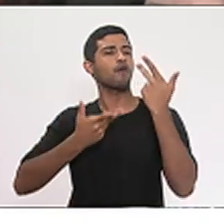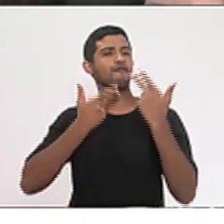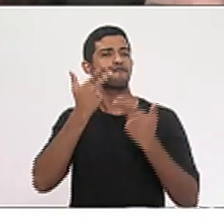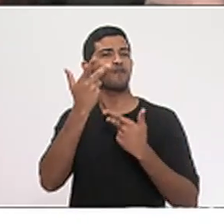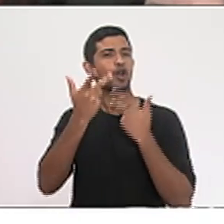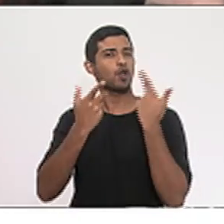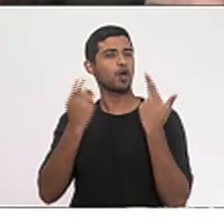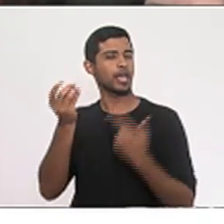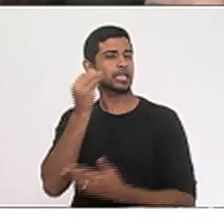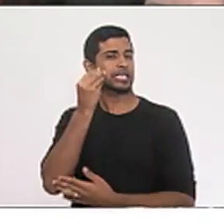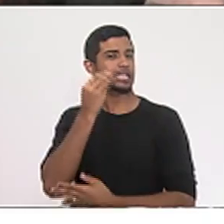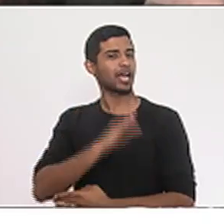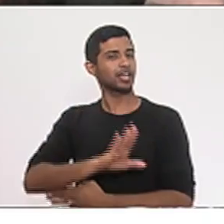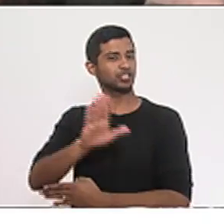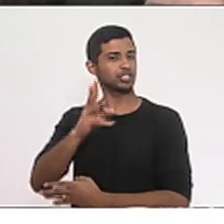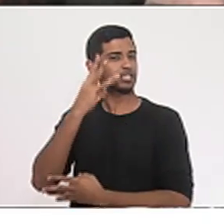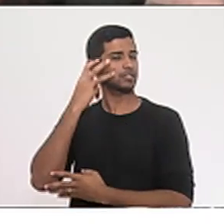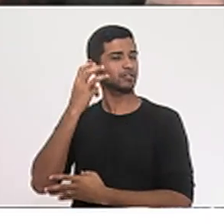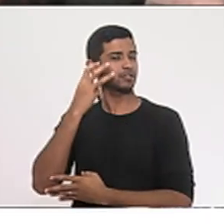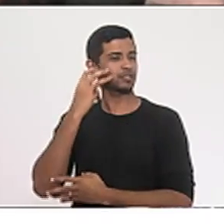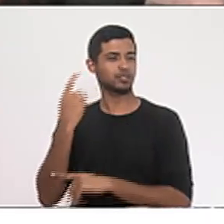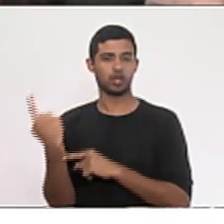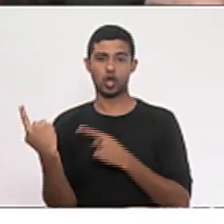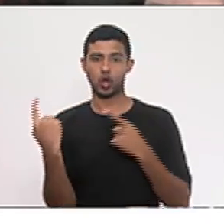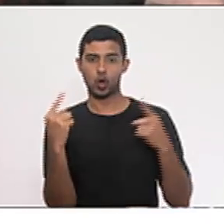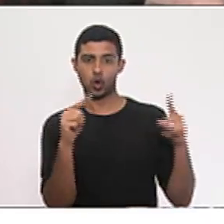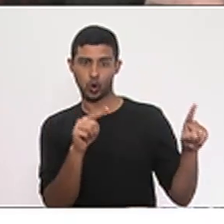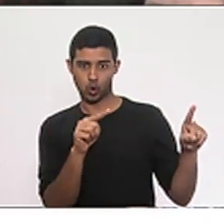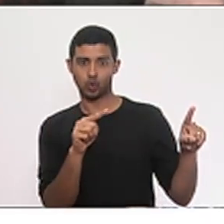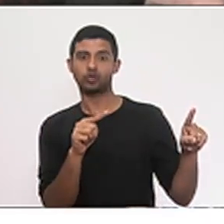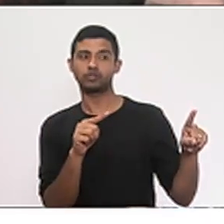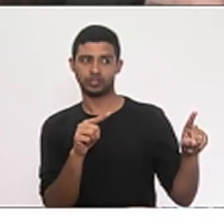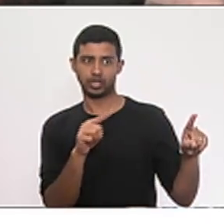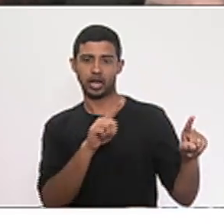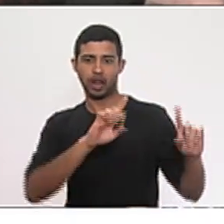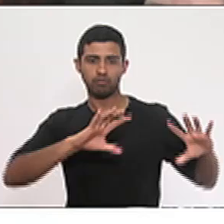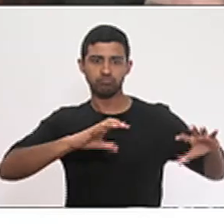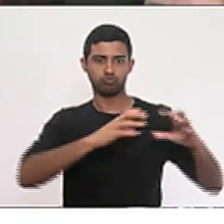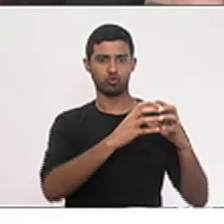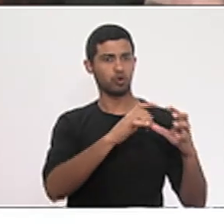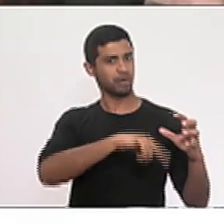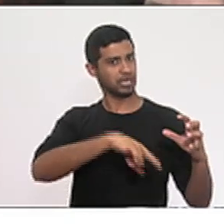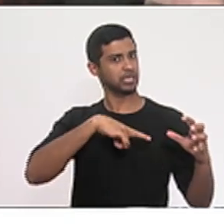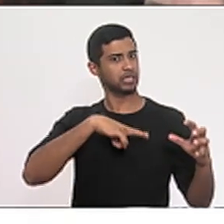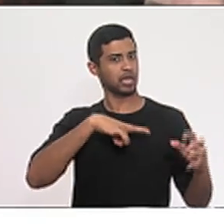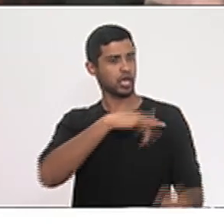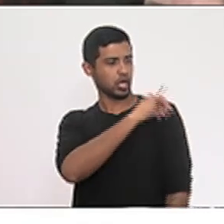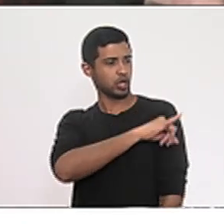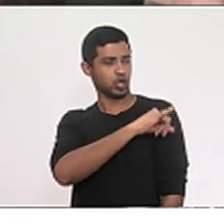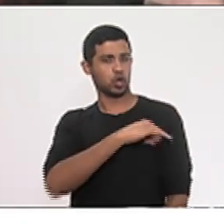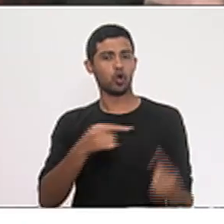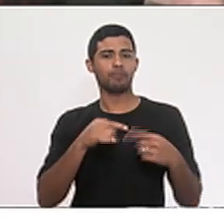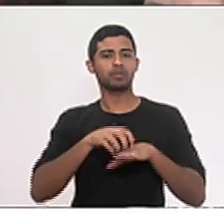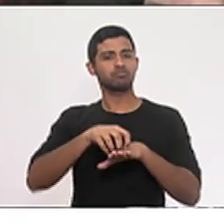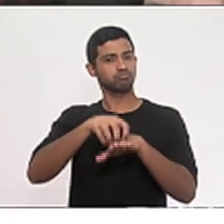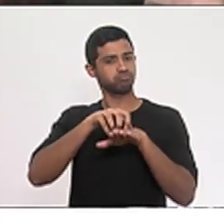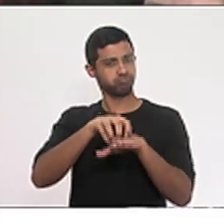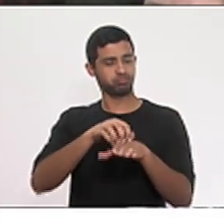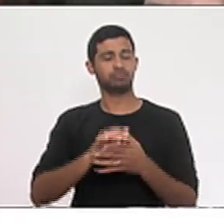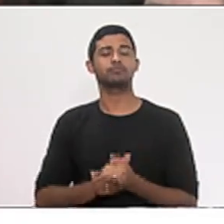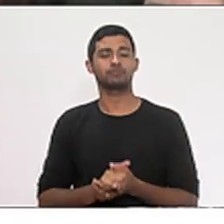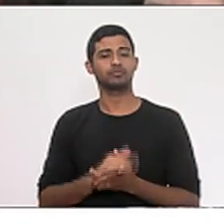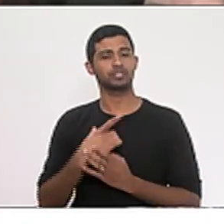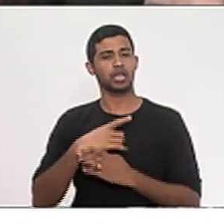então candidato Wilson Witzel contra o conluio que se estabeleceu no Rio de Janeiro em relação aos transportes, particularmente